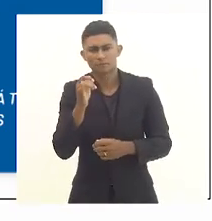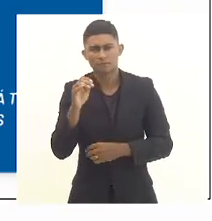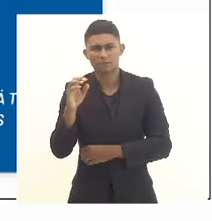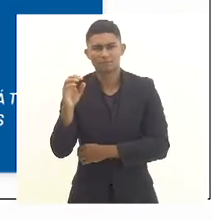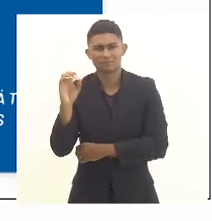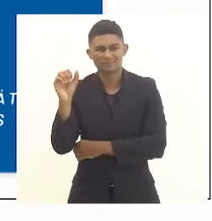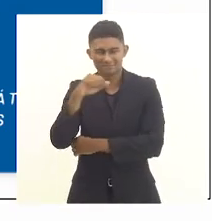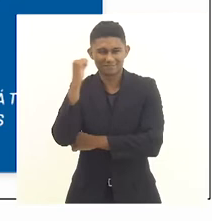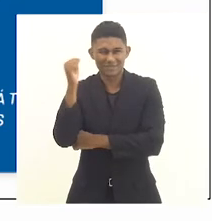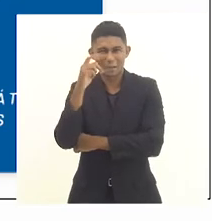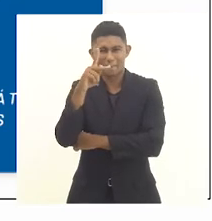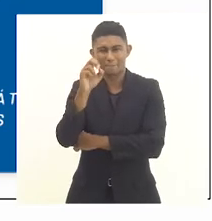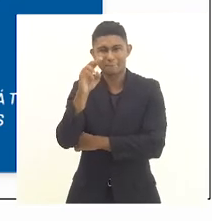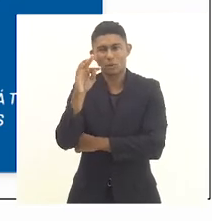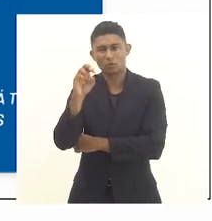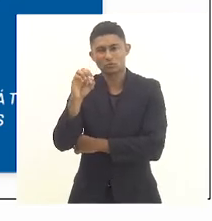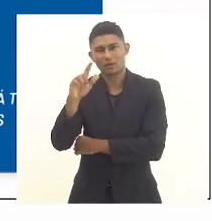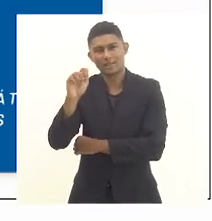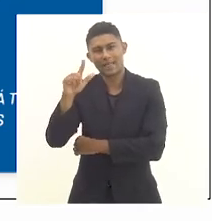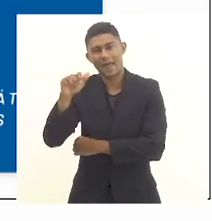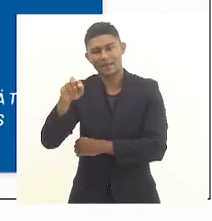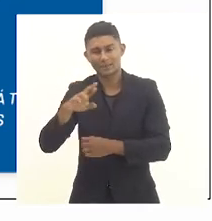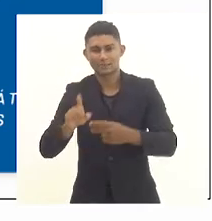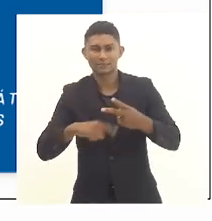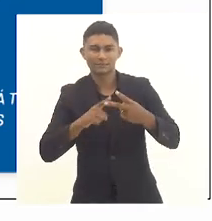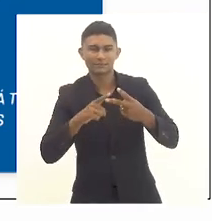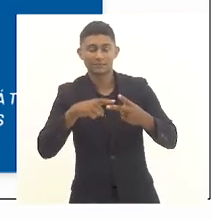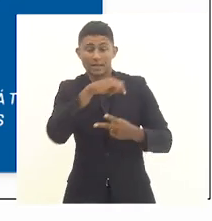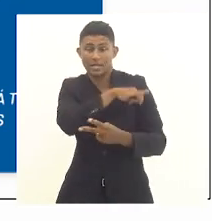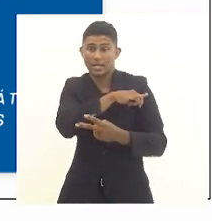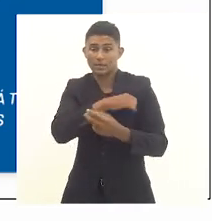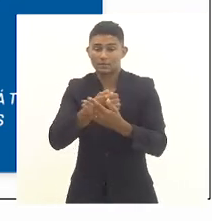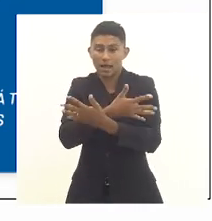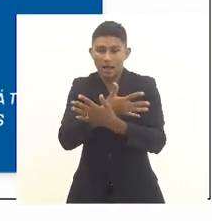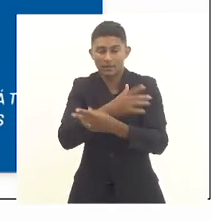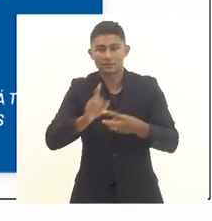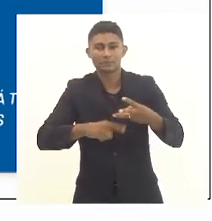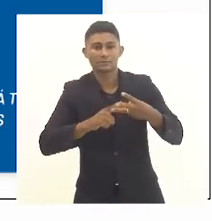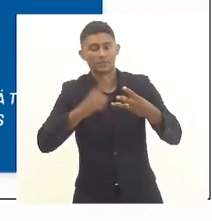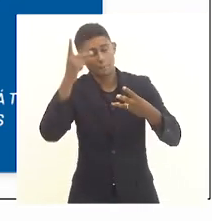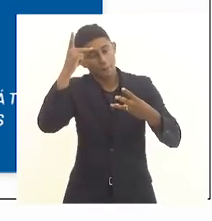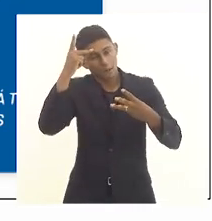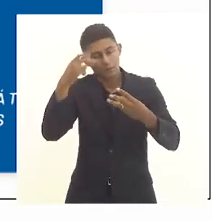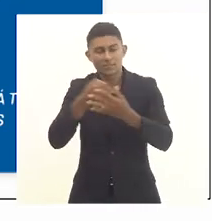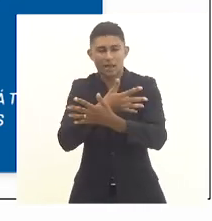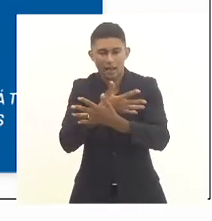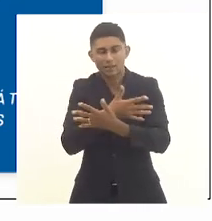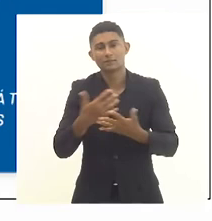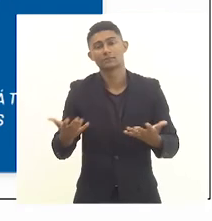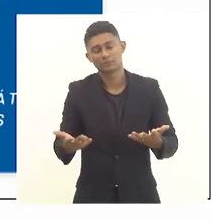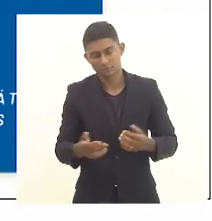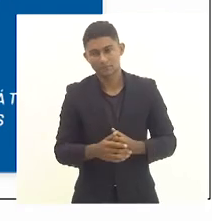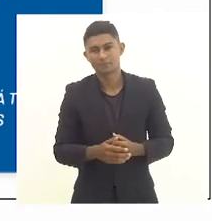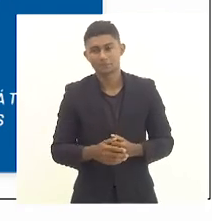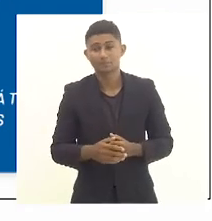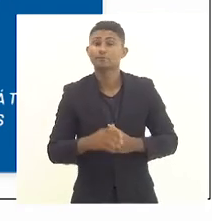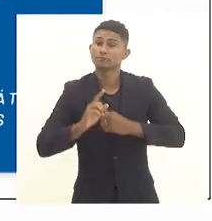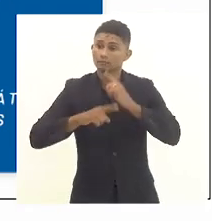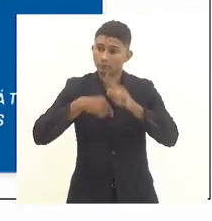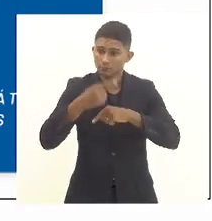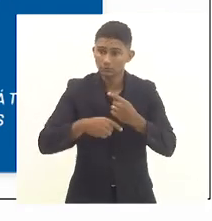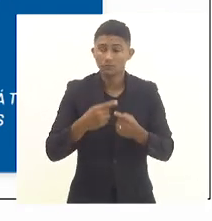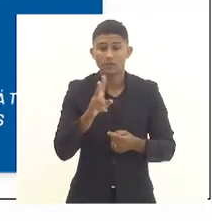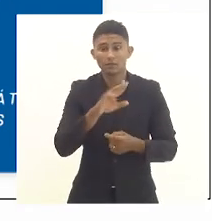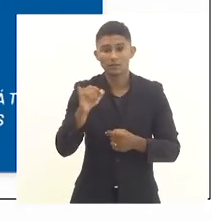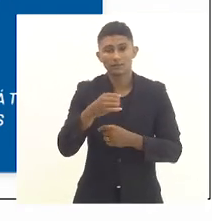Rio de Janeiro, a cidade de São Paulo e outras capitais estão nessas 83 cidades. E agora partimos para as cidades, 200